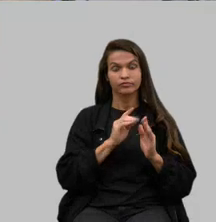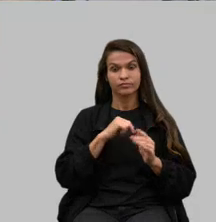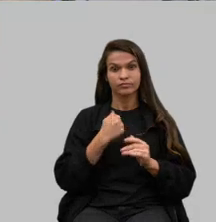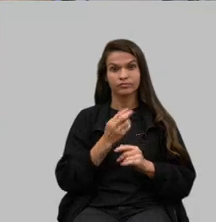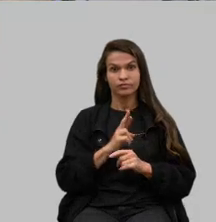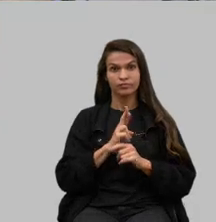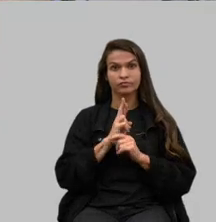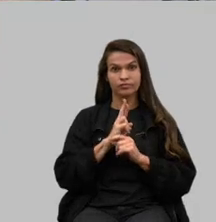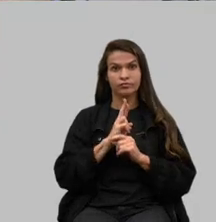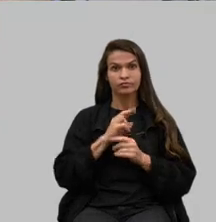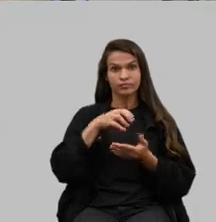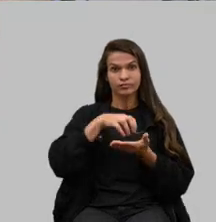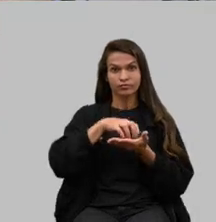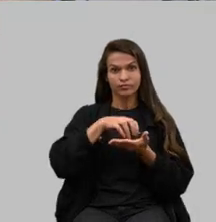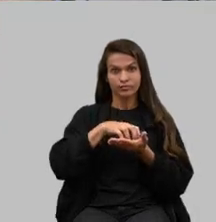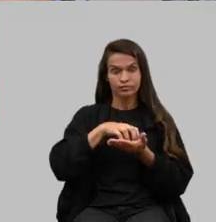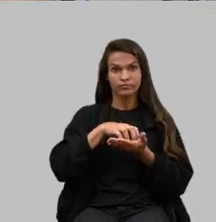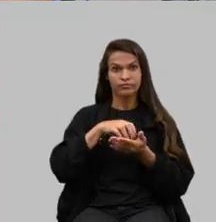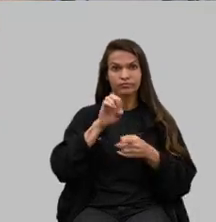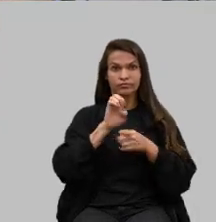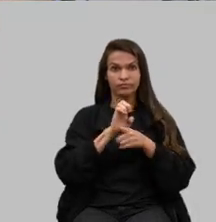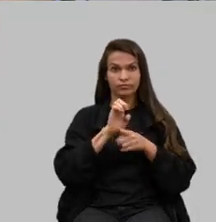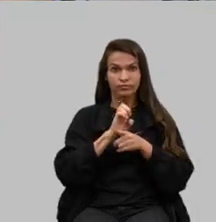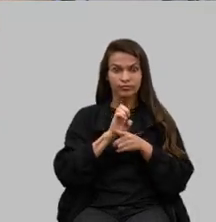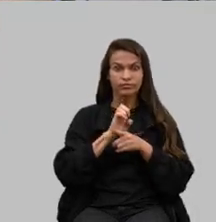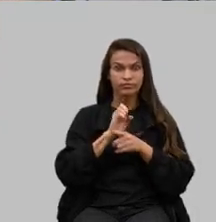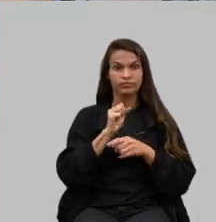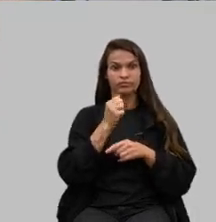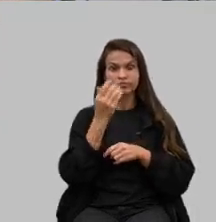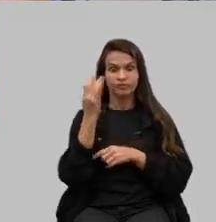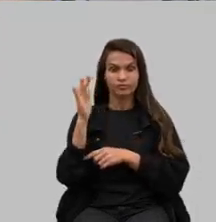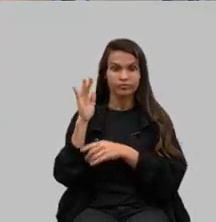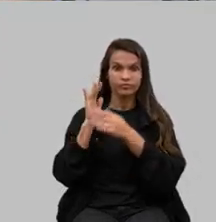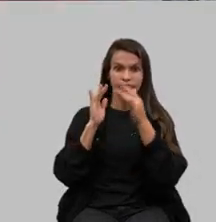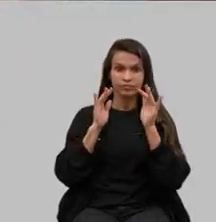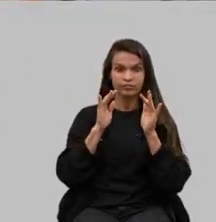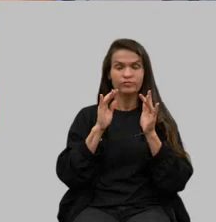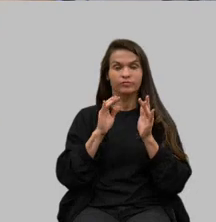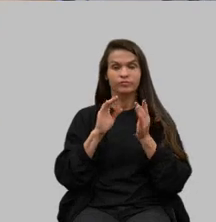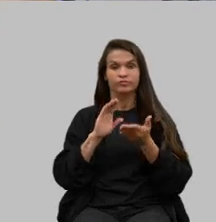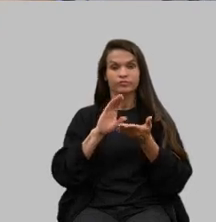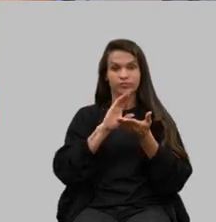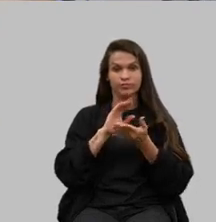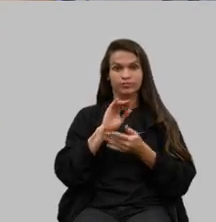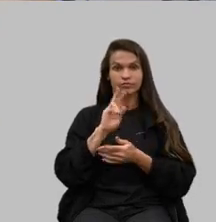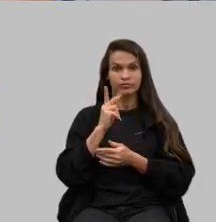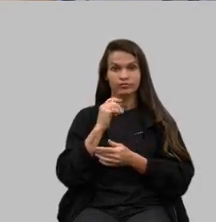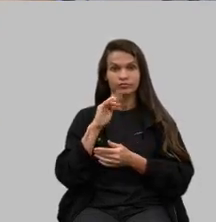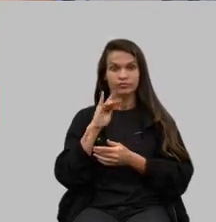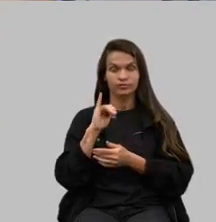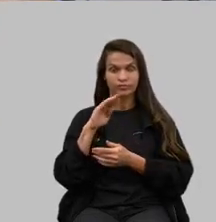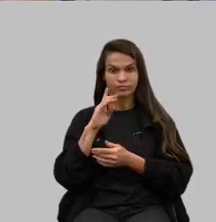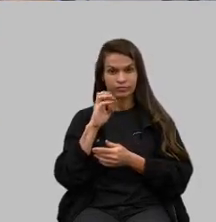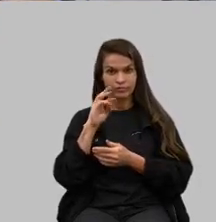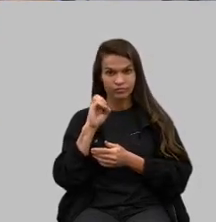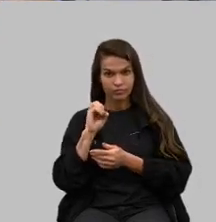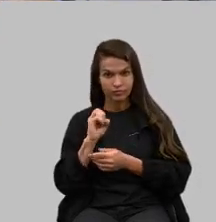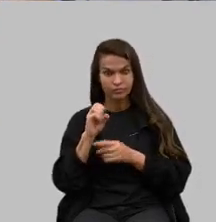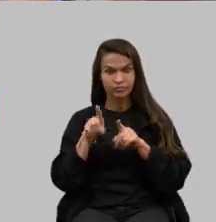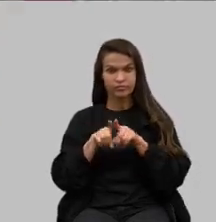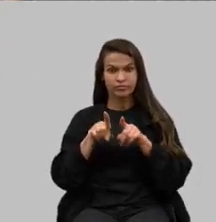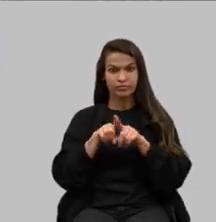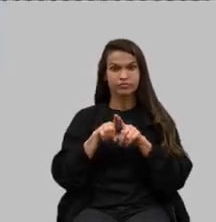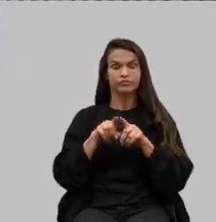do sistema Estadual de Meio Ambiente e recursos hídricos que abrange o trabalho realizado pela Secretaria de Meio Ambiente mas